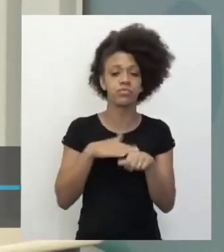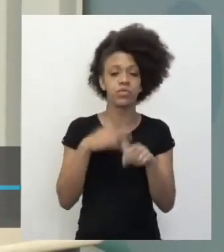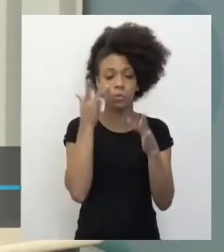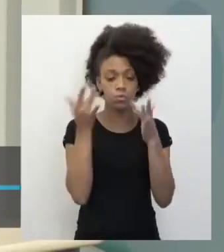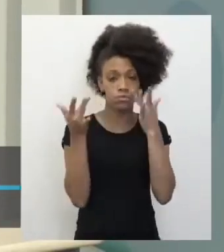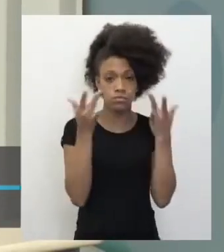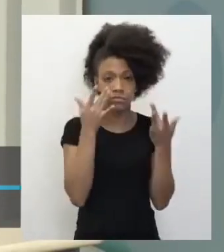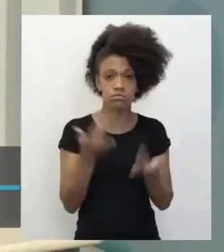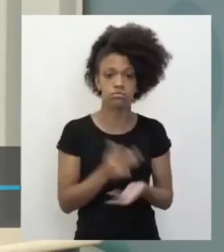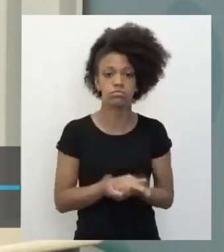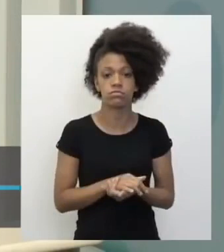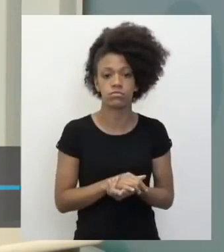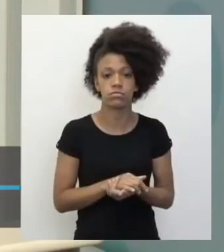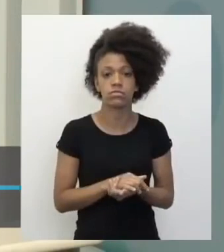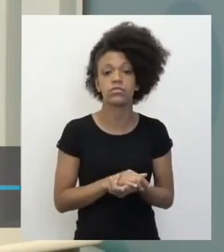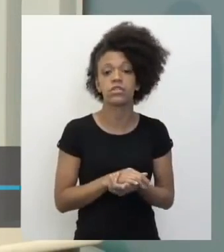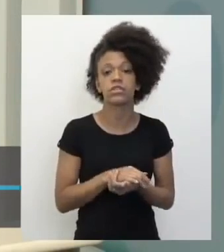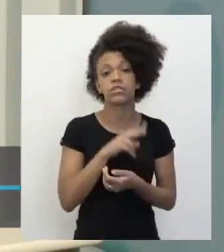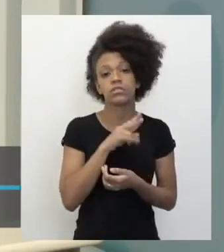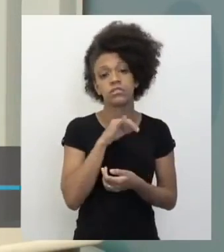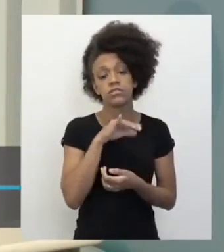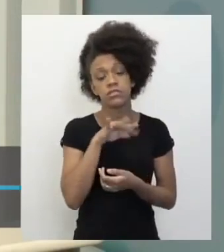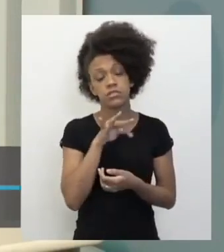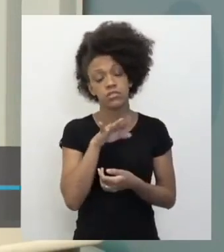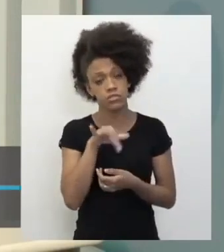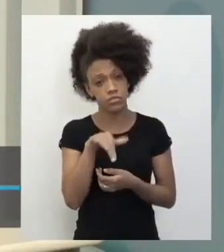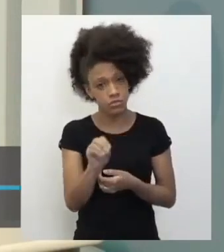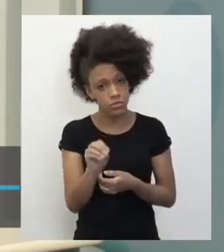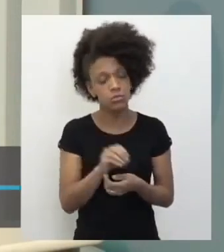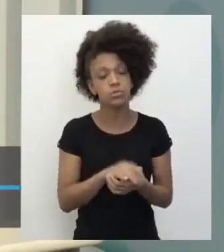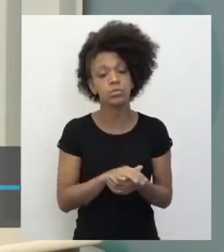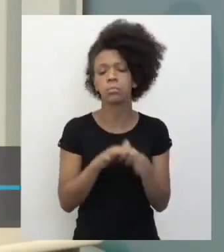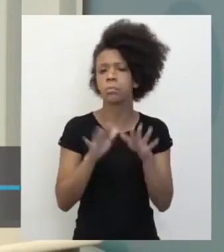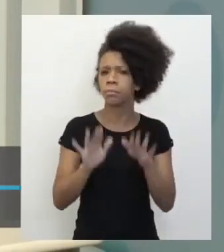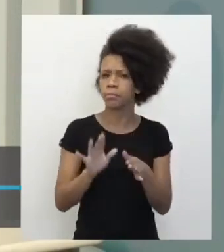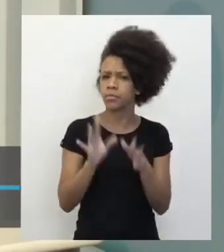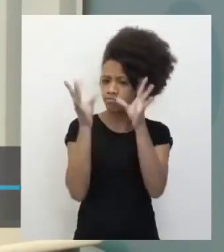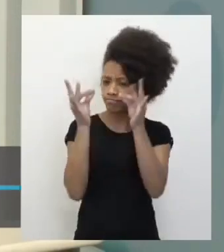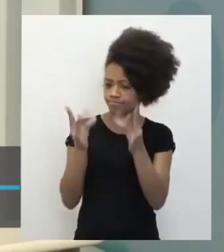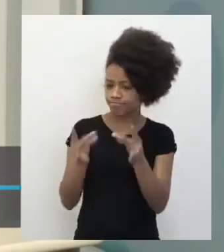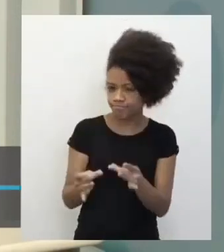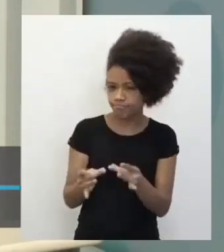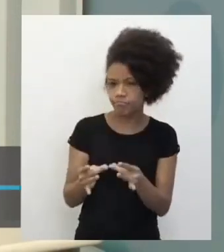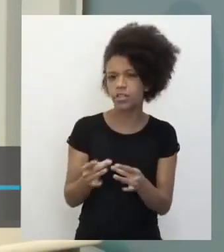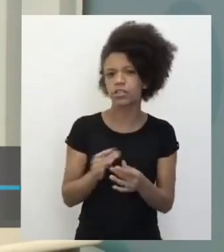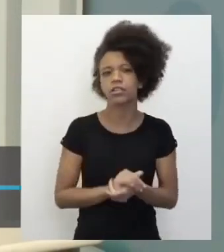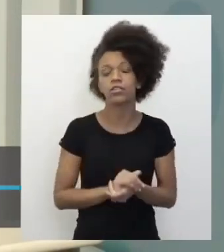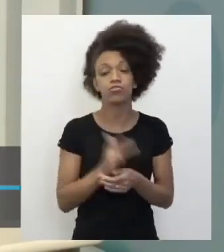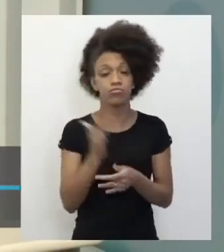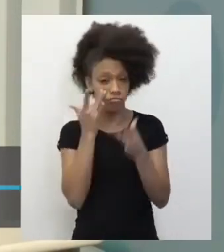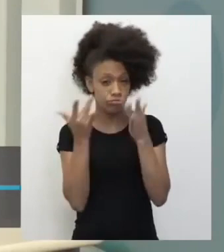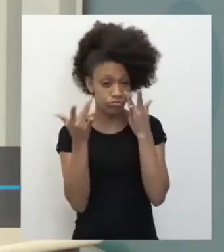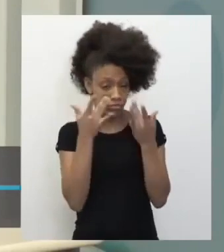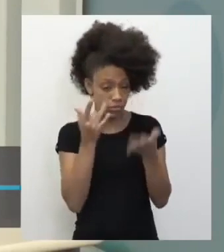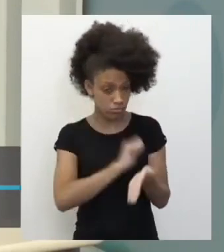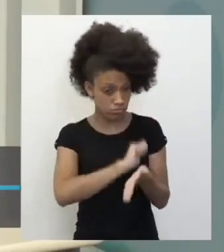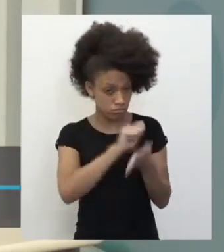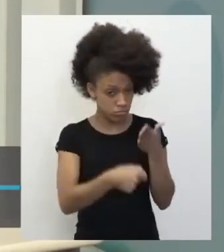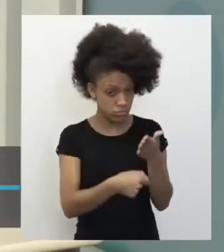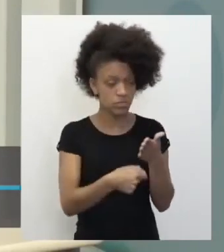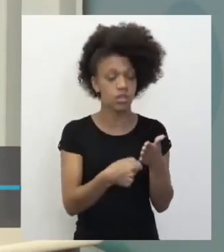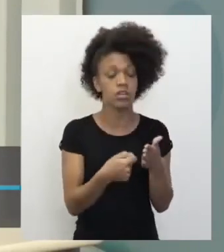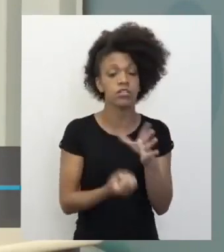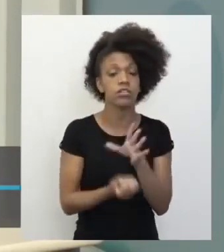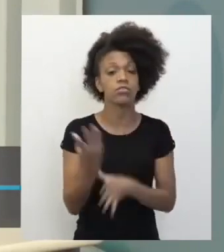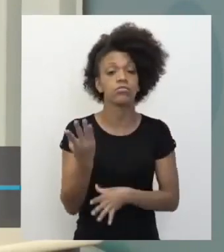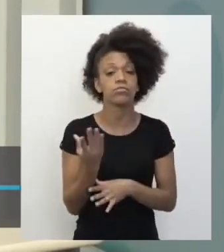teatro, do Teatro Vicentino, do autor chamado Gil Vicente, mas especificamente de uma peça de teatro que ele compôs